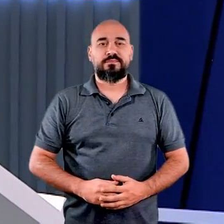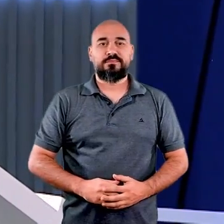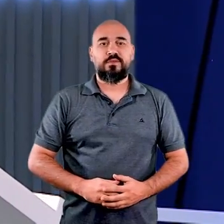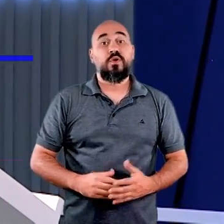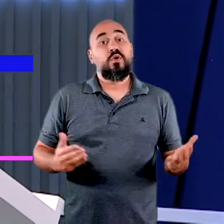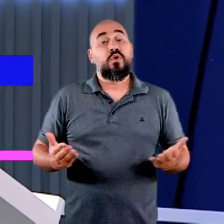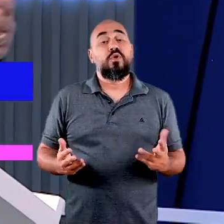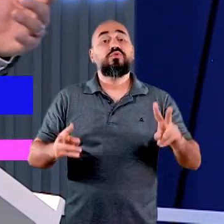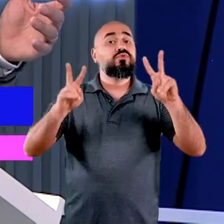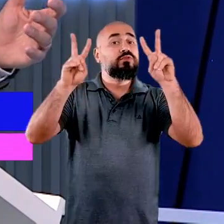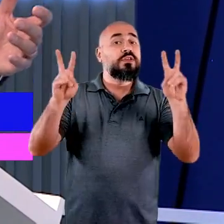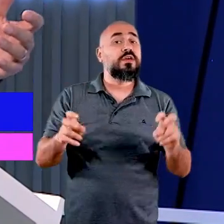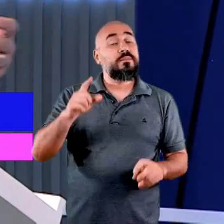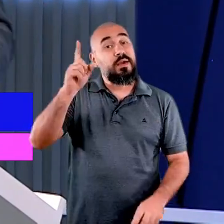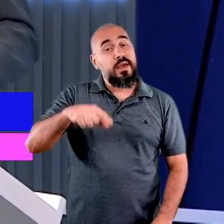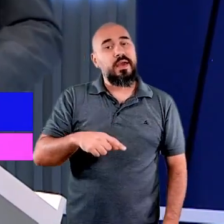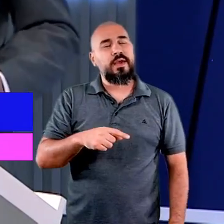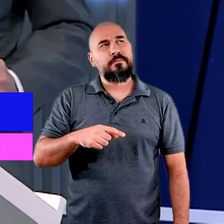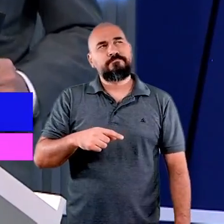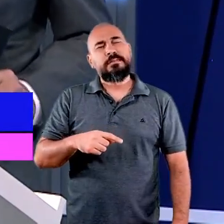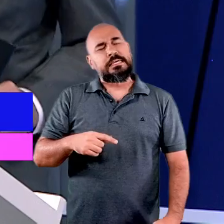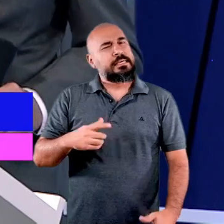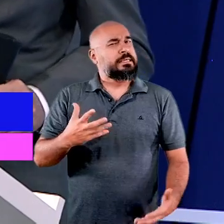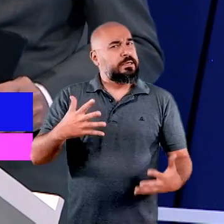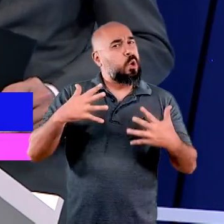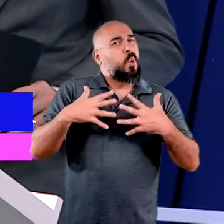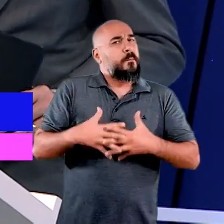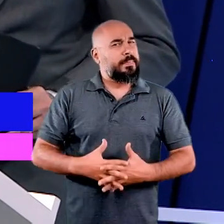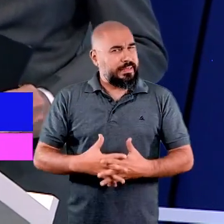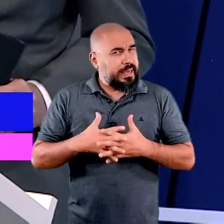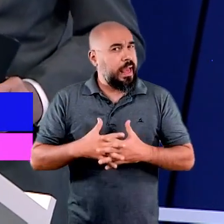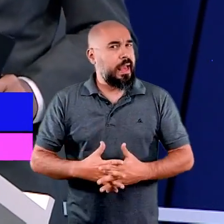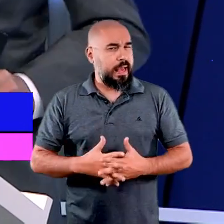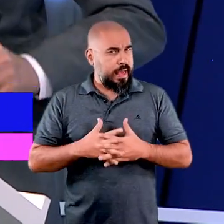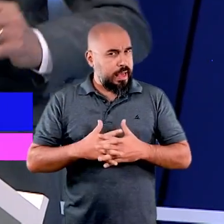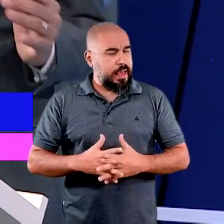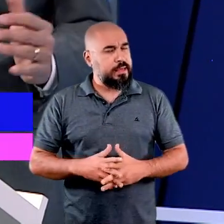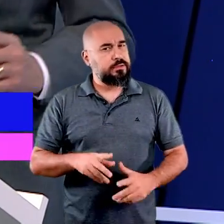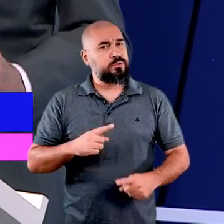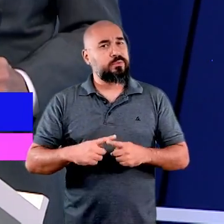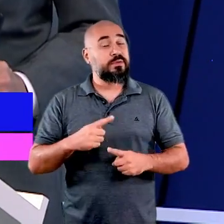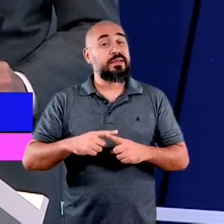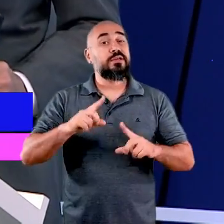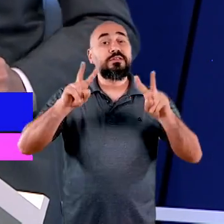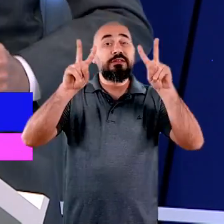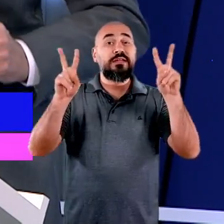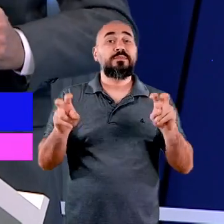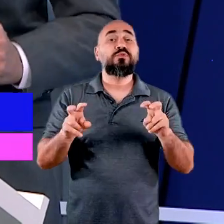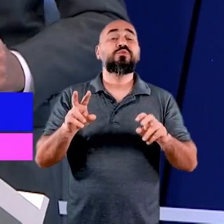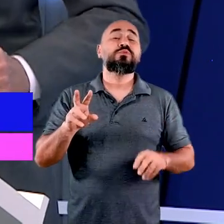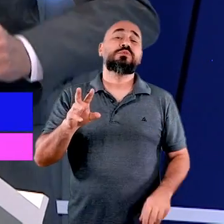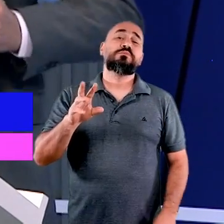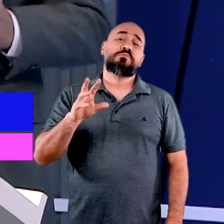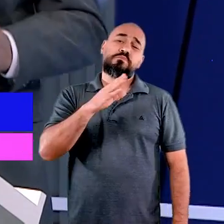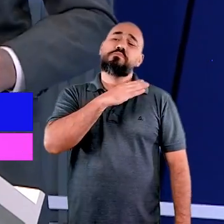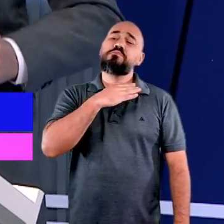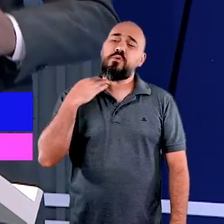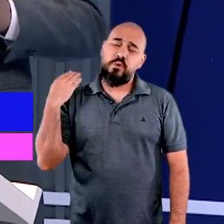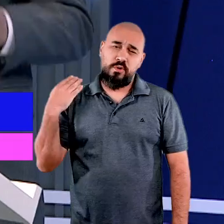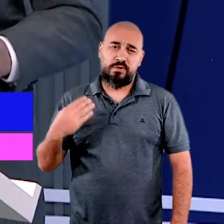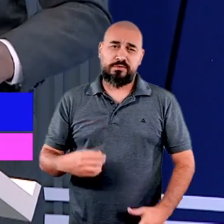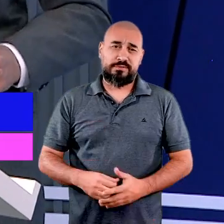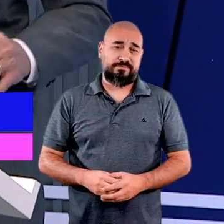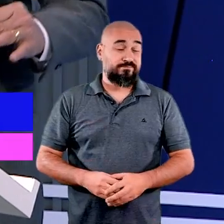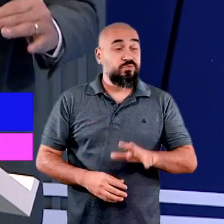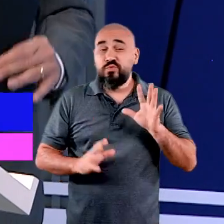contundentes, porque fala sobre a morte. Todos nós enfrentaremos o drama